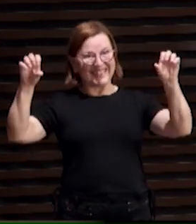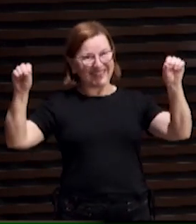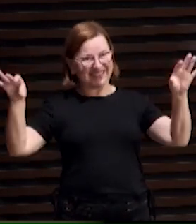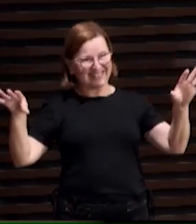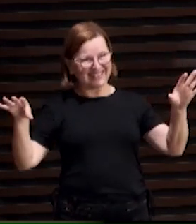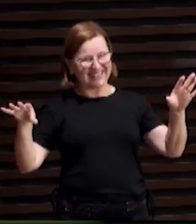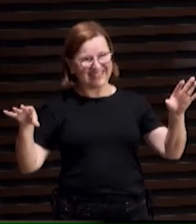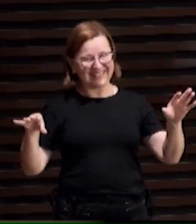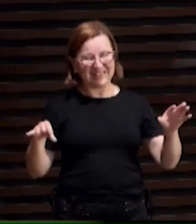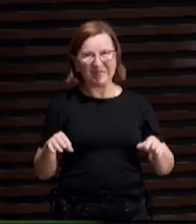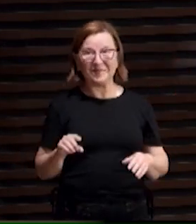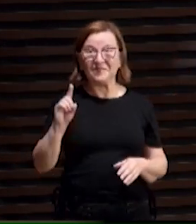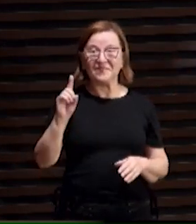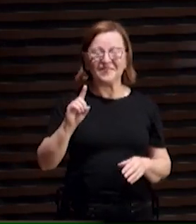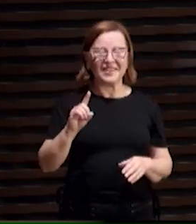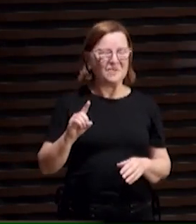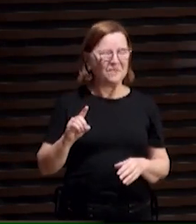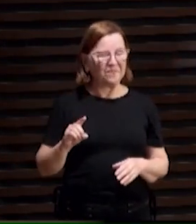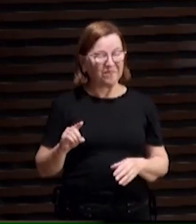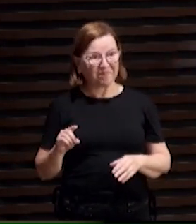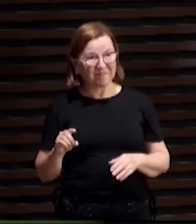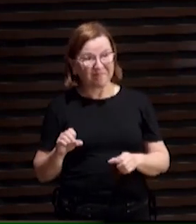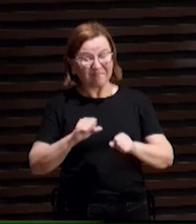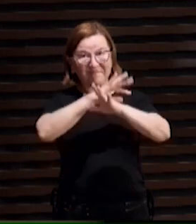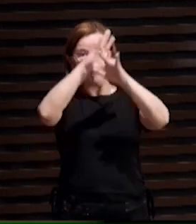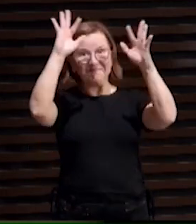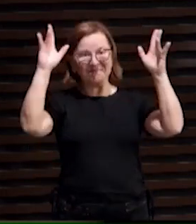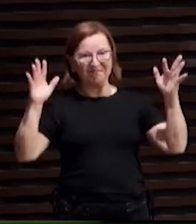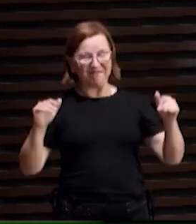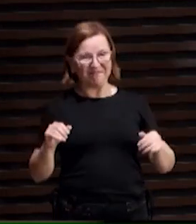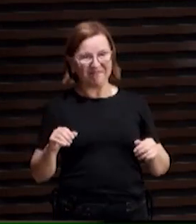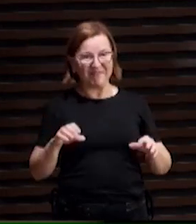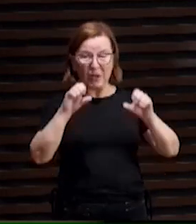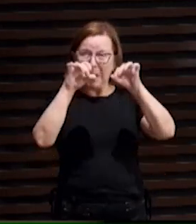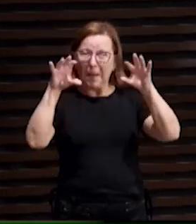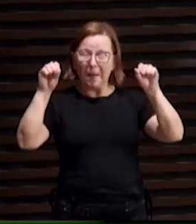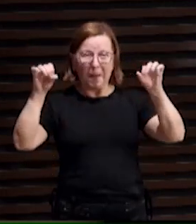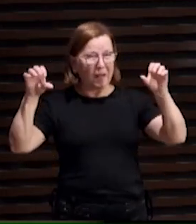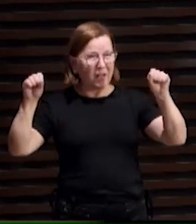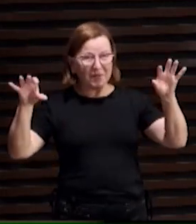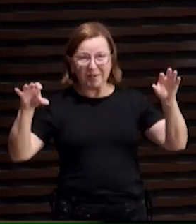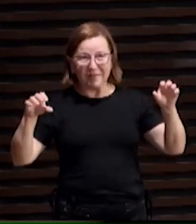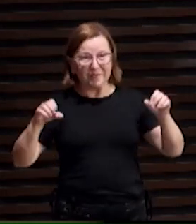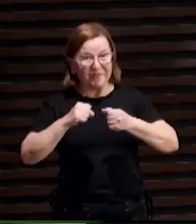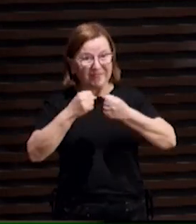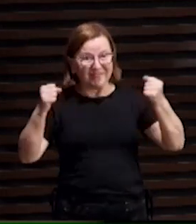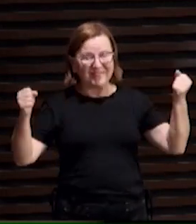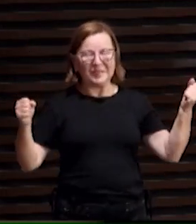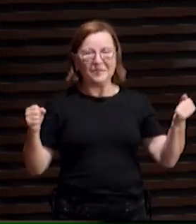resplendor. Ele é a Shekinah. Ele é o brilho fulgurante, mas